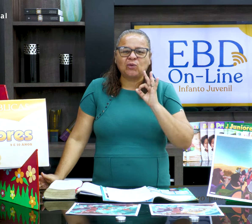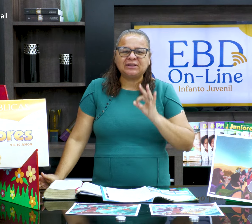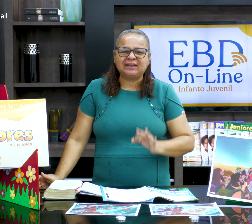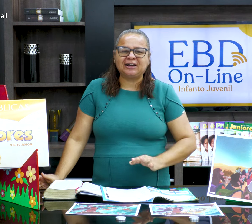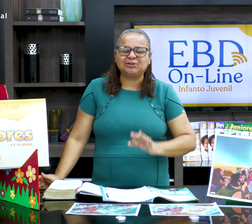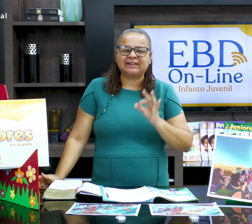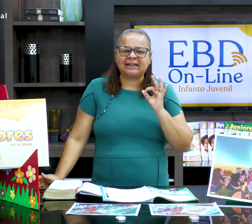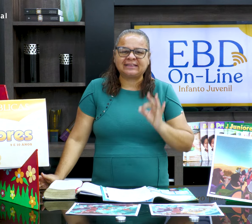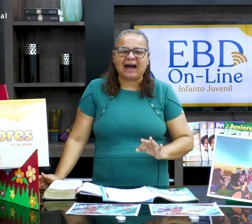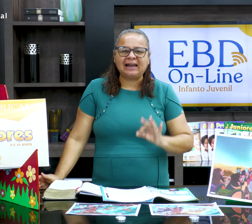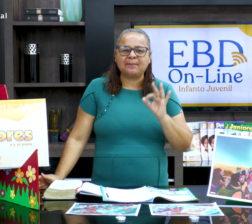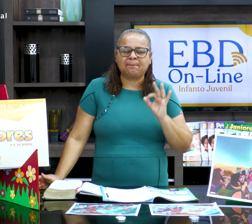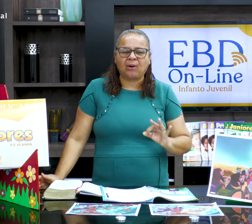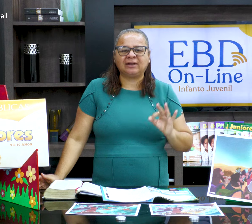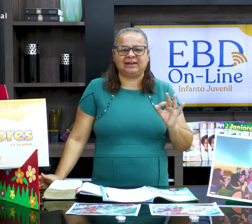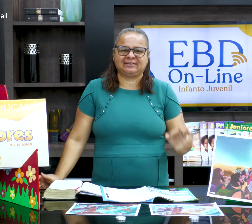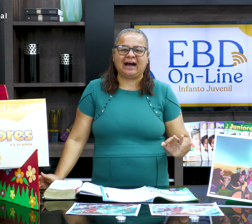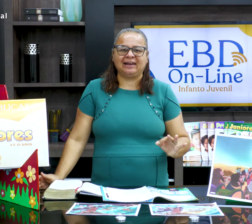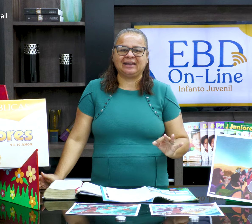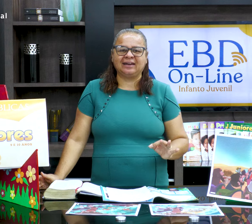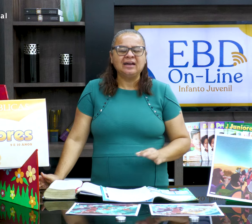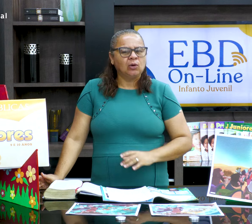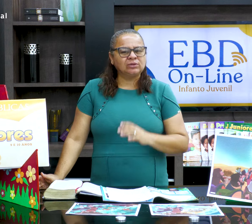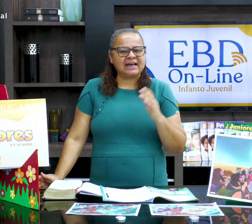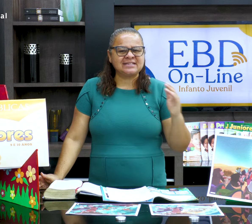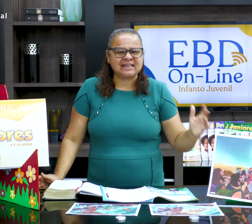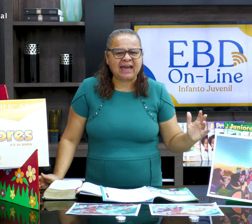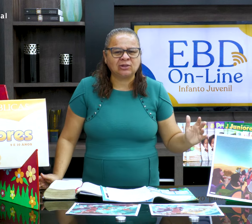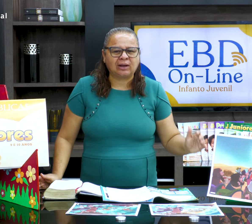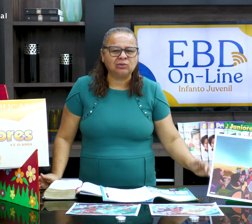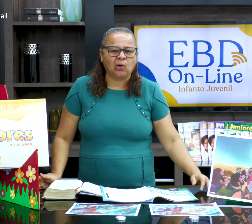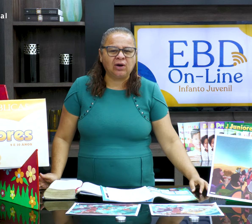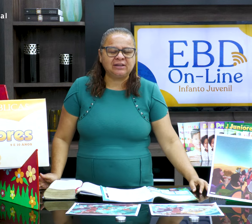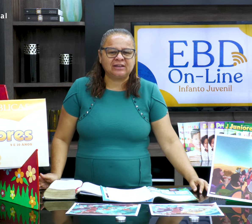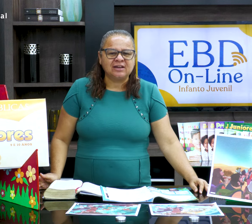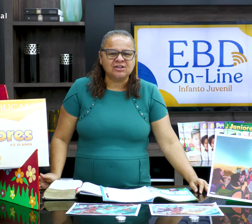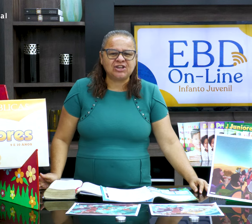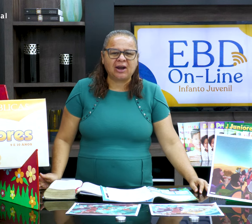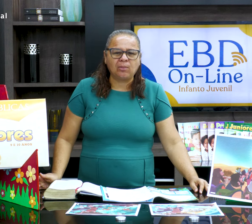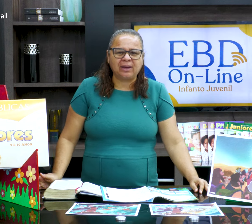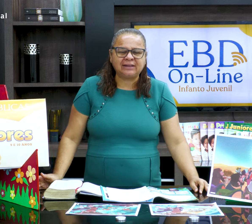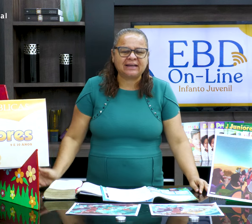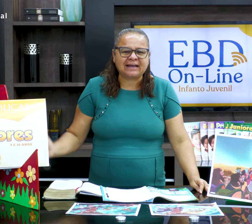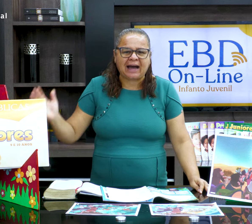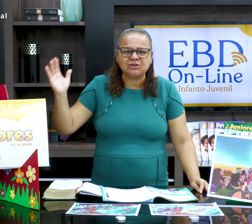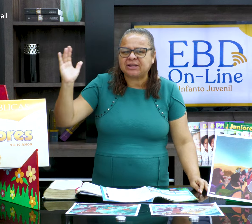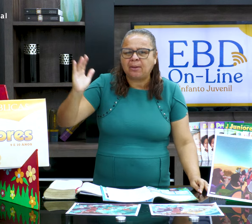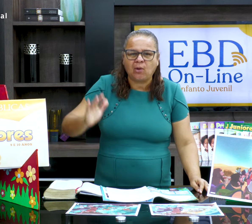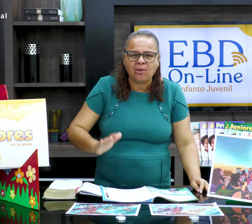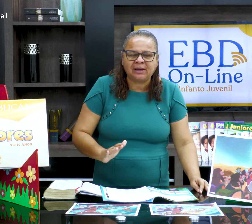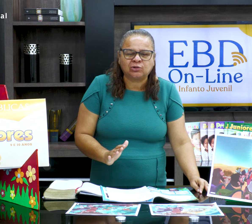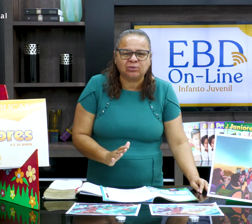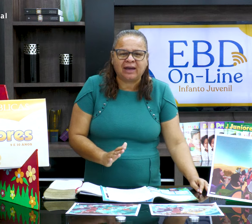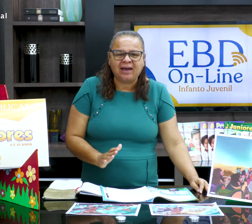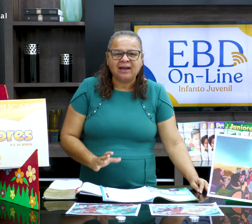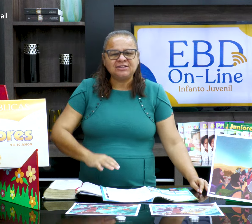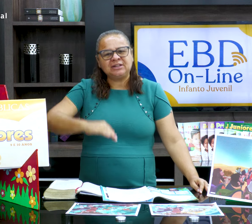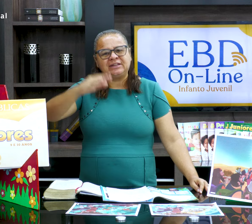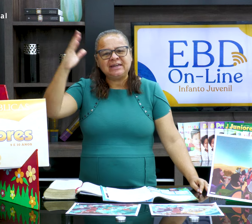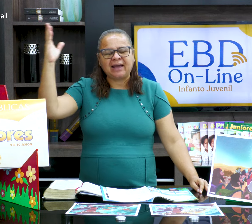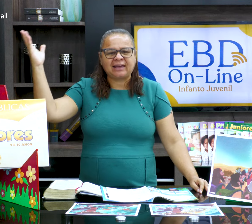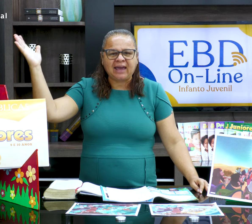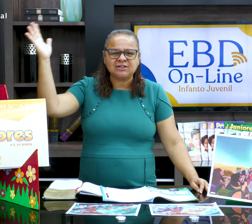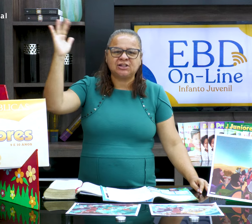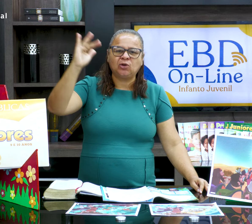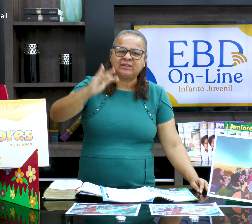ali cuidando detalhe por detalhe o deserto à noite geralmente cai os termômetros né